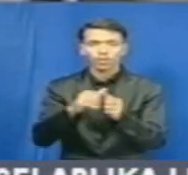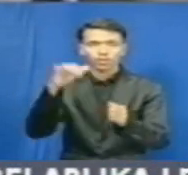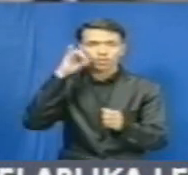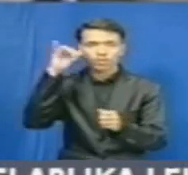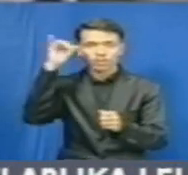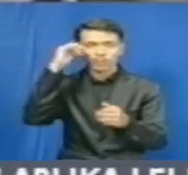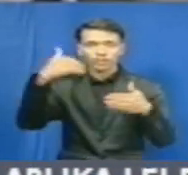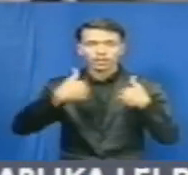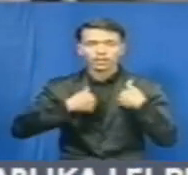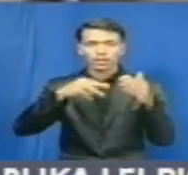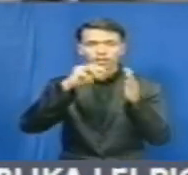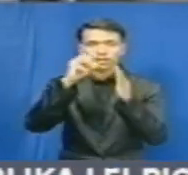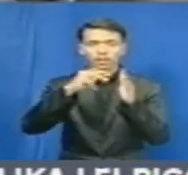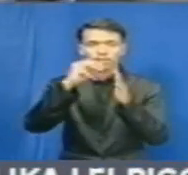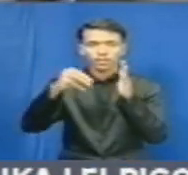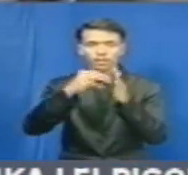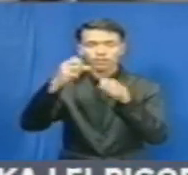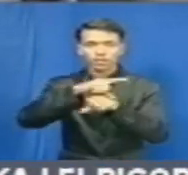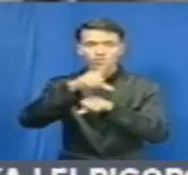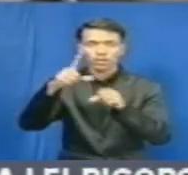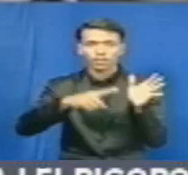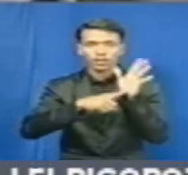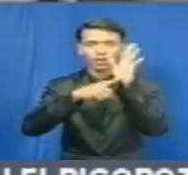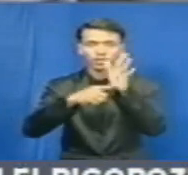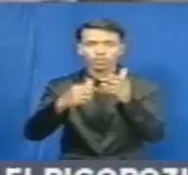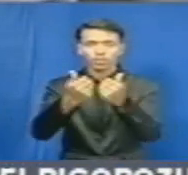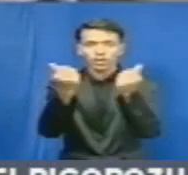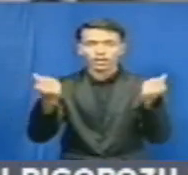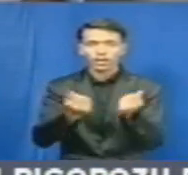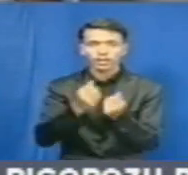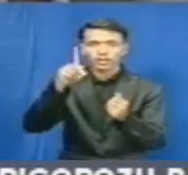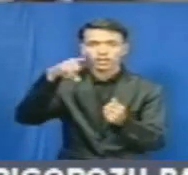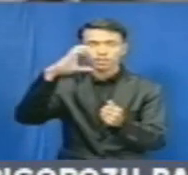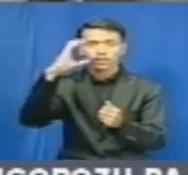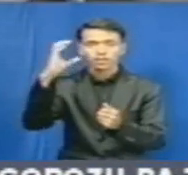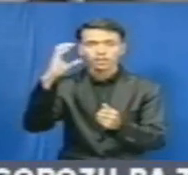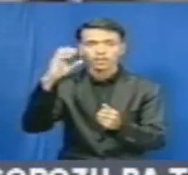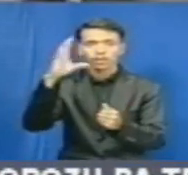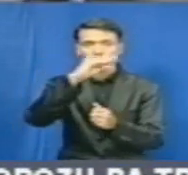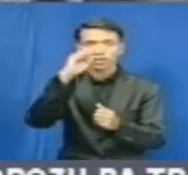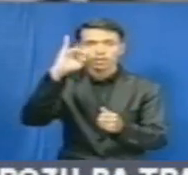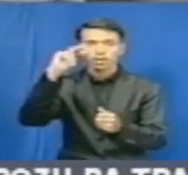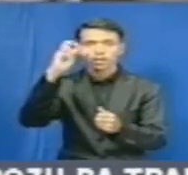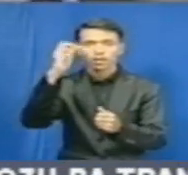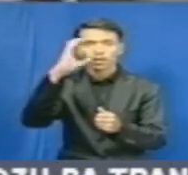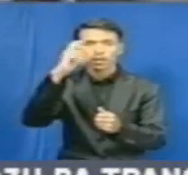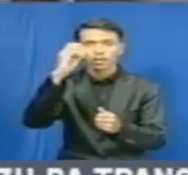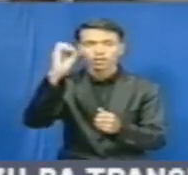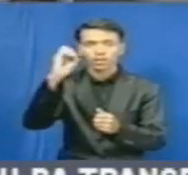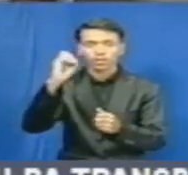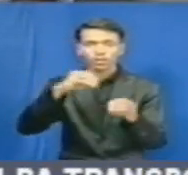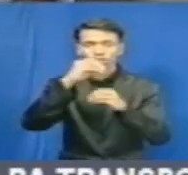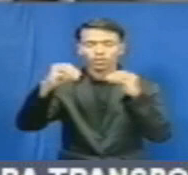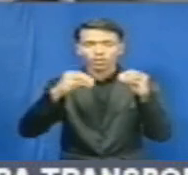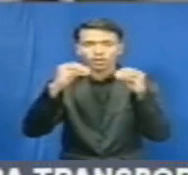Relação ao social media nebe que me posting a minha agência Camer PC o Encanto a minha rua diretor Rui quando